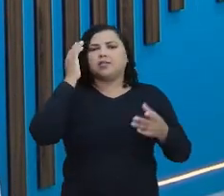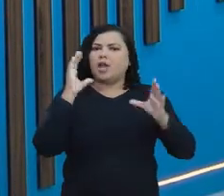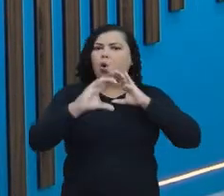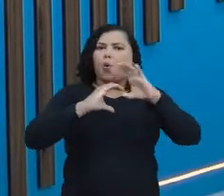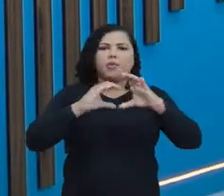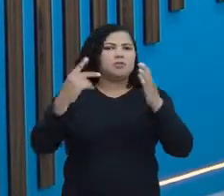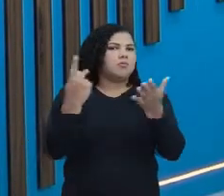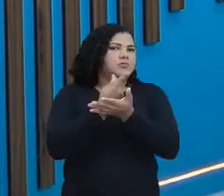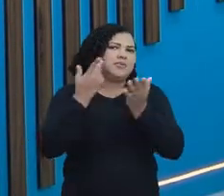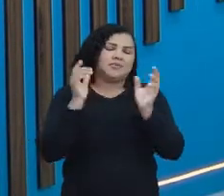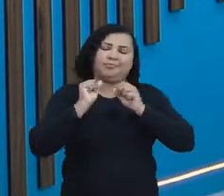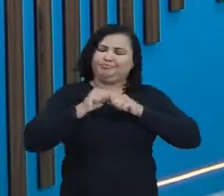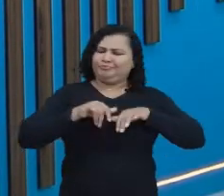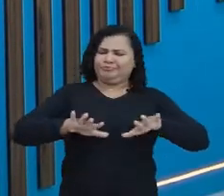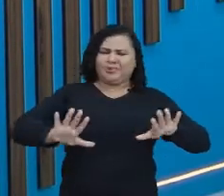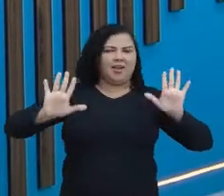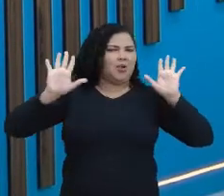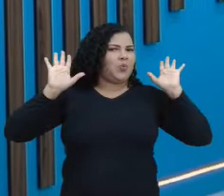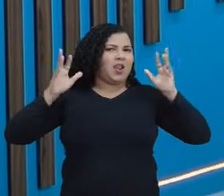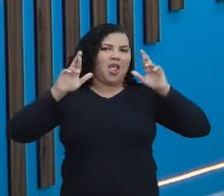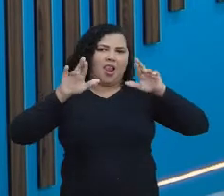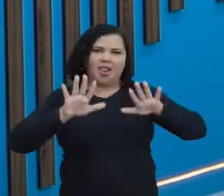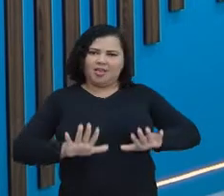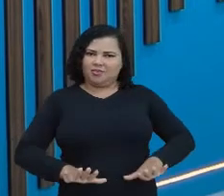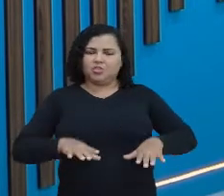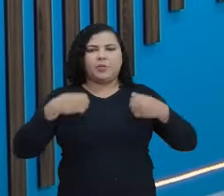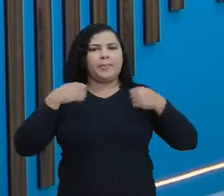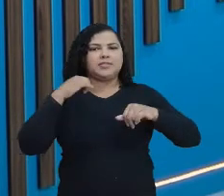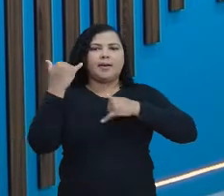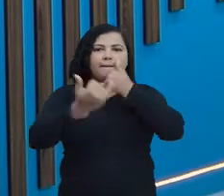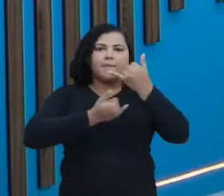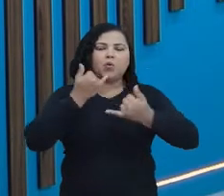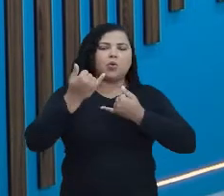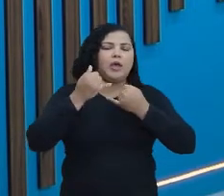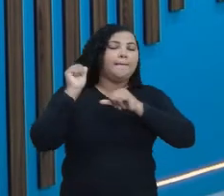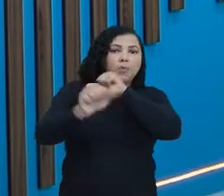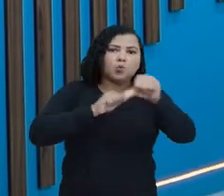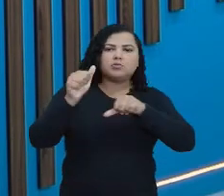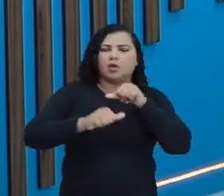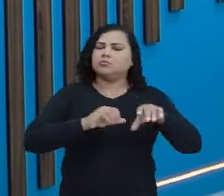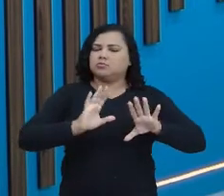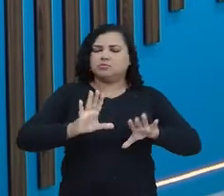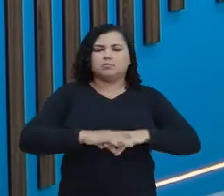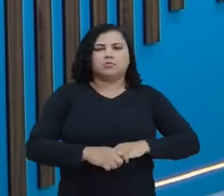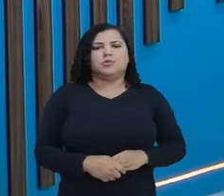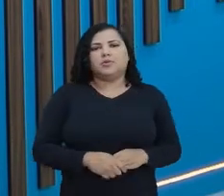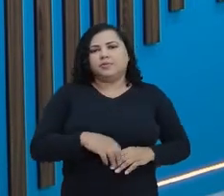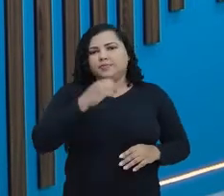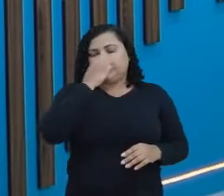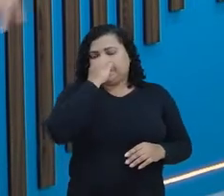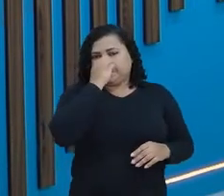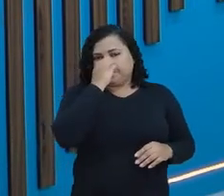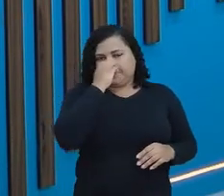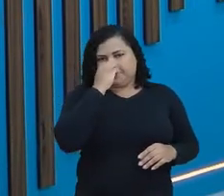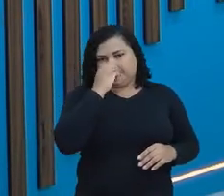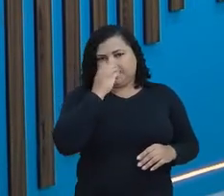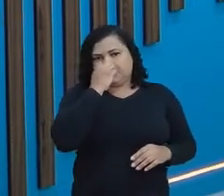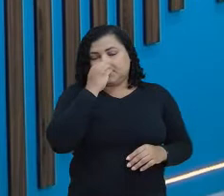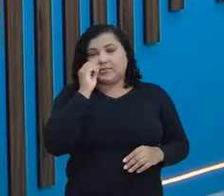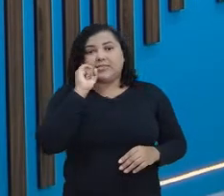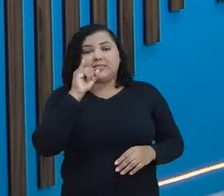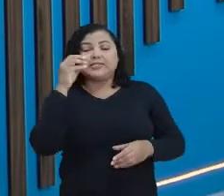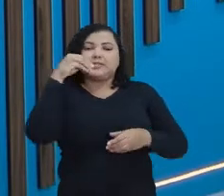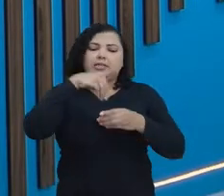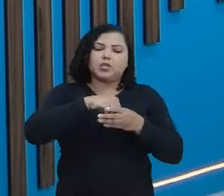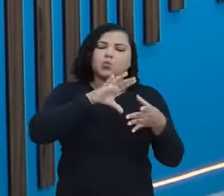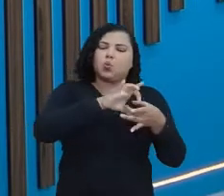comunicação foi feita e tá tranquilo, gente. Não é para vocês mudarem os usos, não, tá? Se dentro do contexto